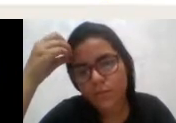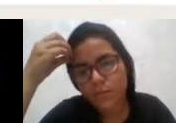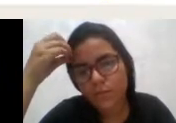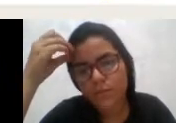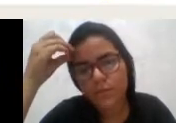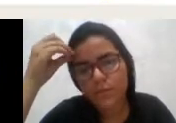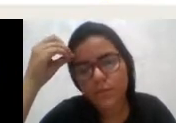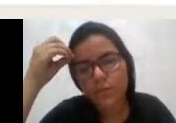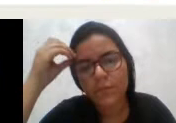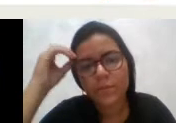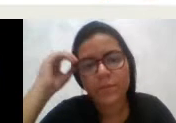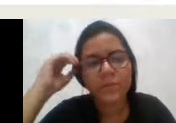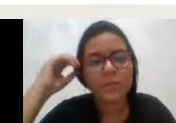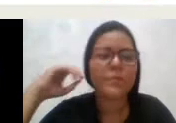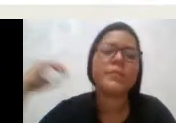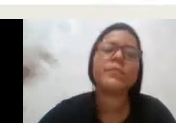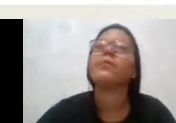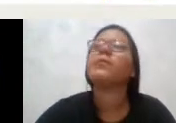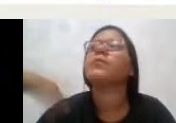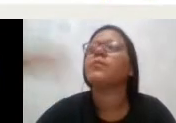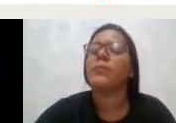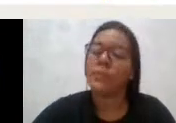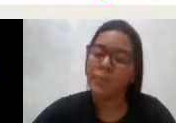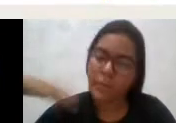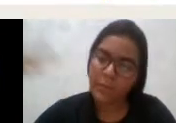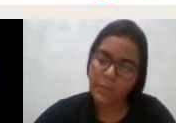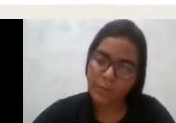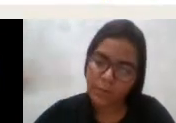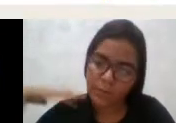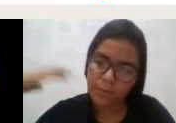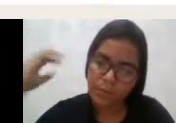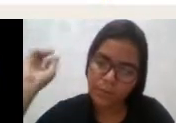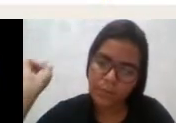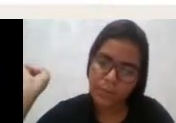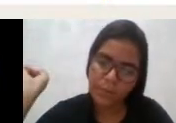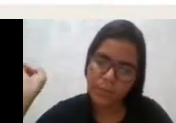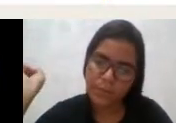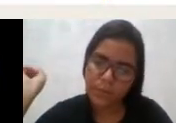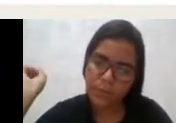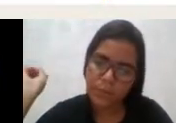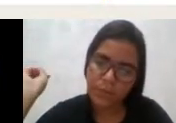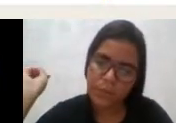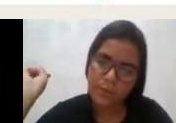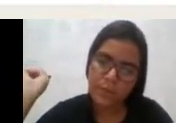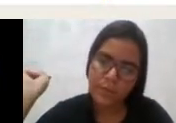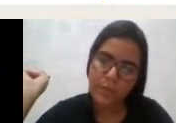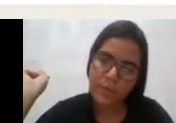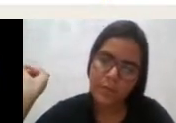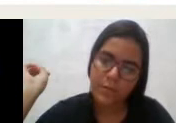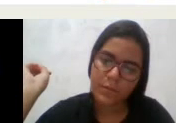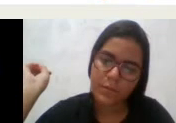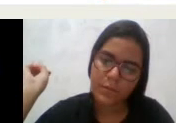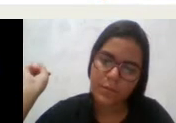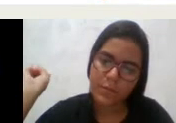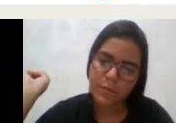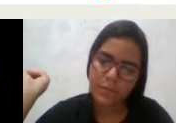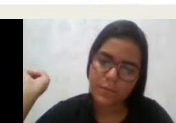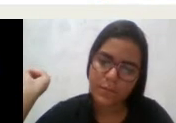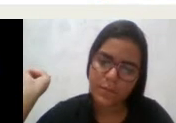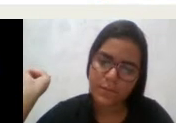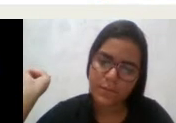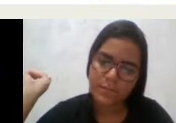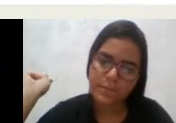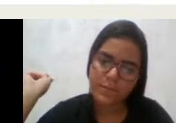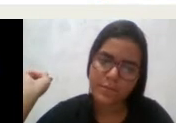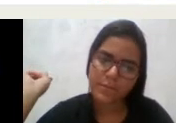saber de 8,5 para 10, infiltrou 1,5 centímetros, ok? Aí ele fez a segunda medida depois de 1